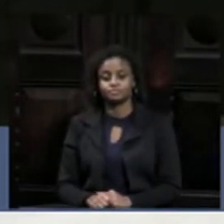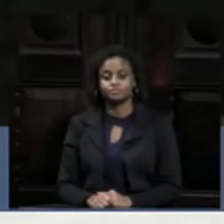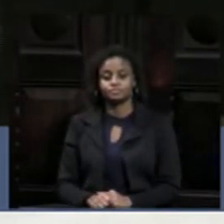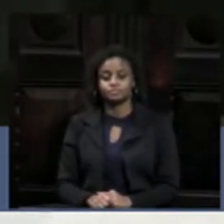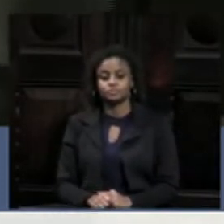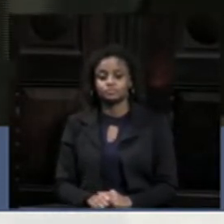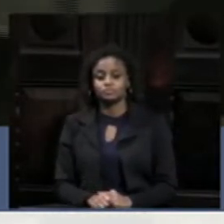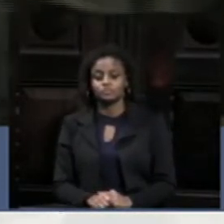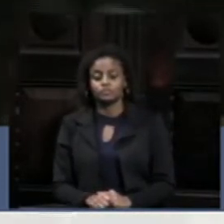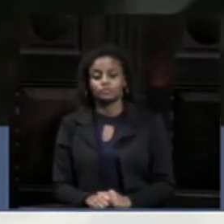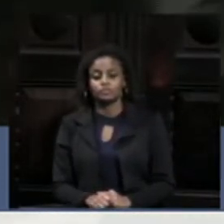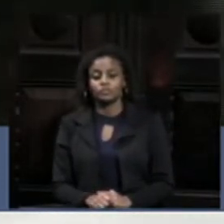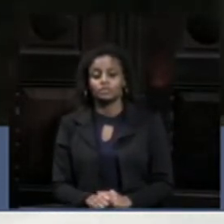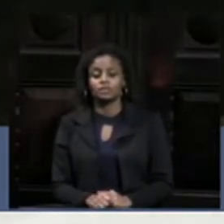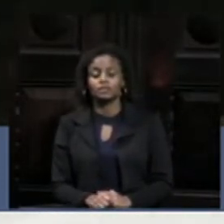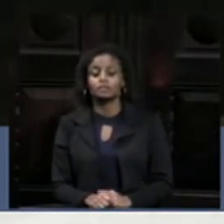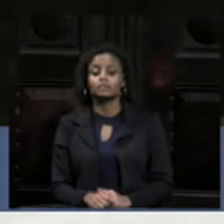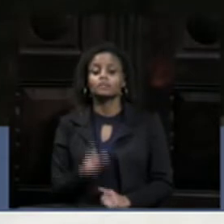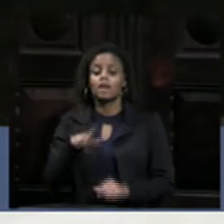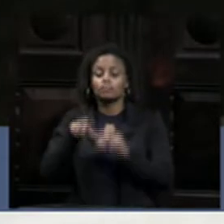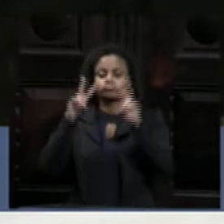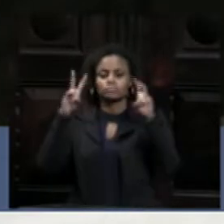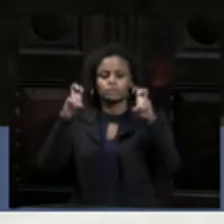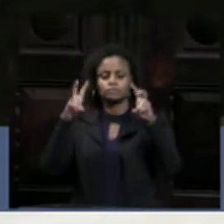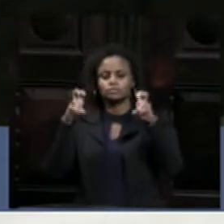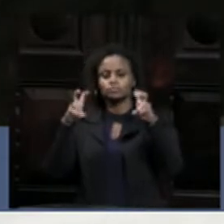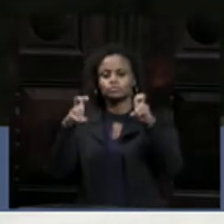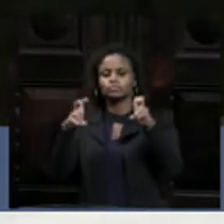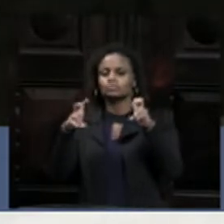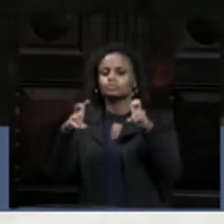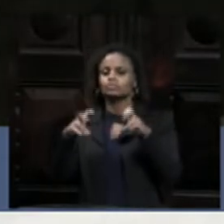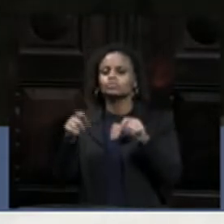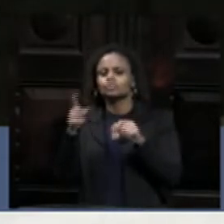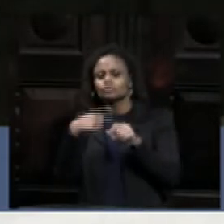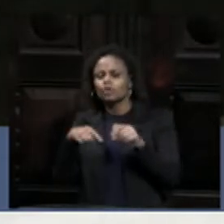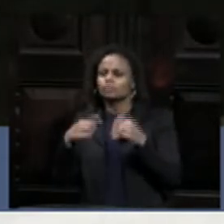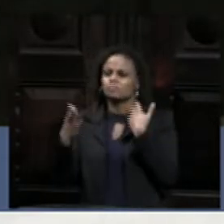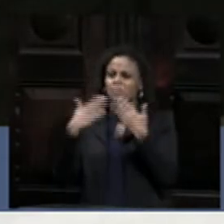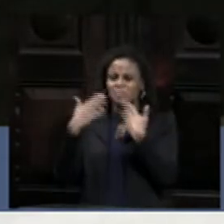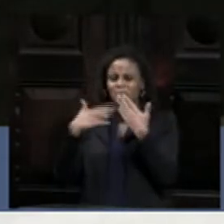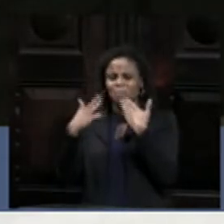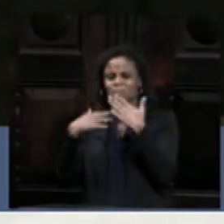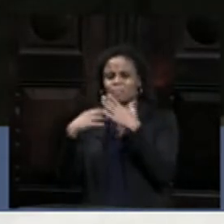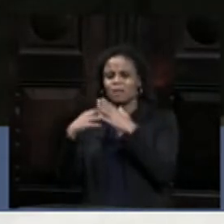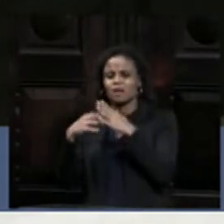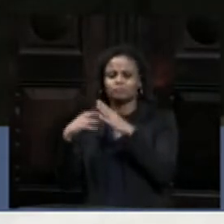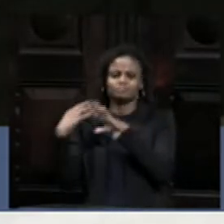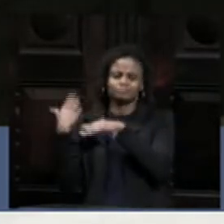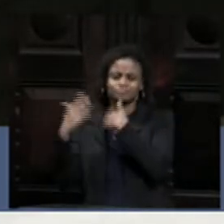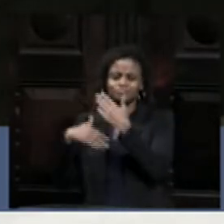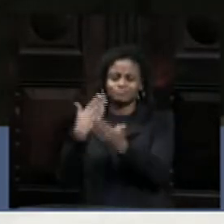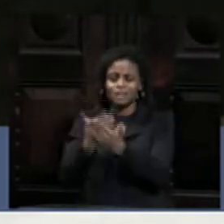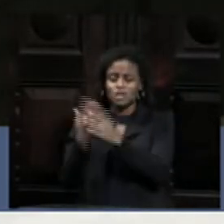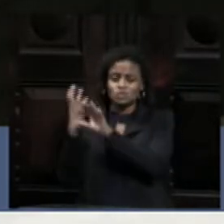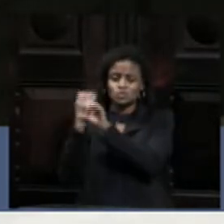Então, era uma demanda trazida pelos estudantes. Debatemos durante 8 meses. A Comissão de